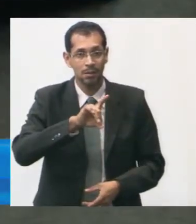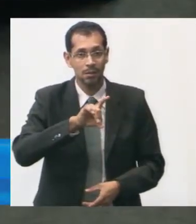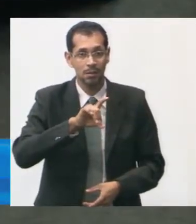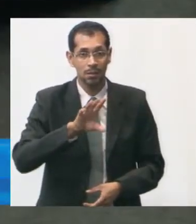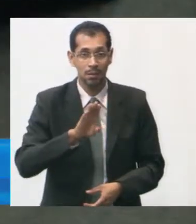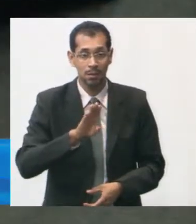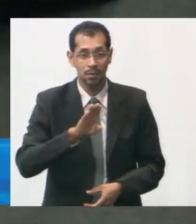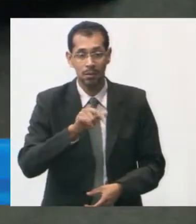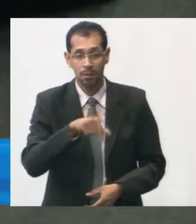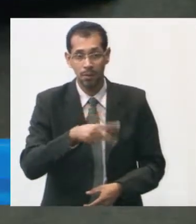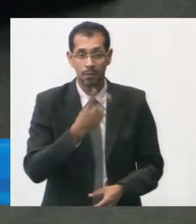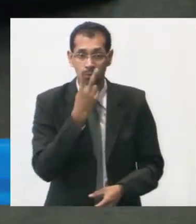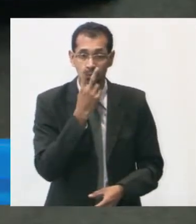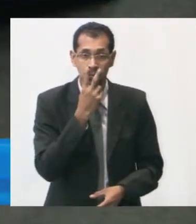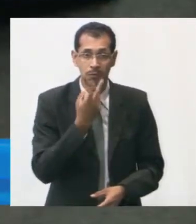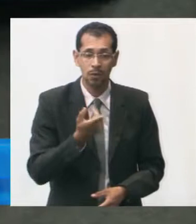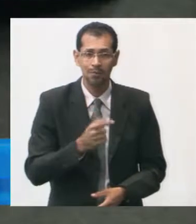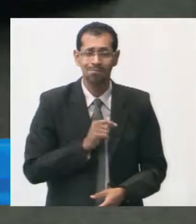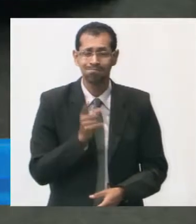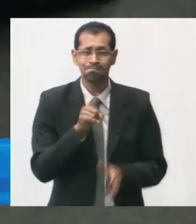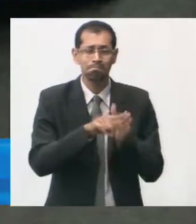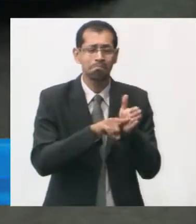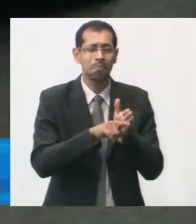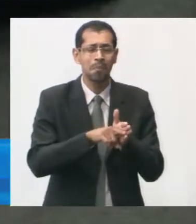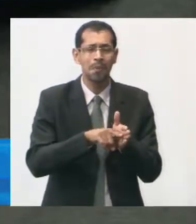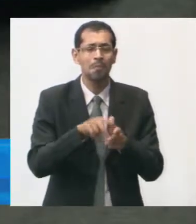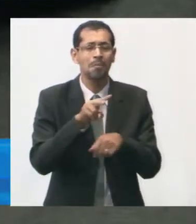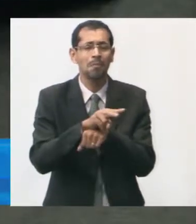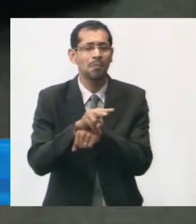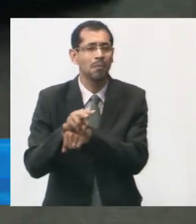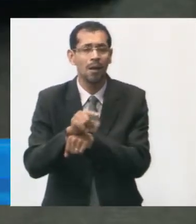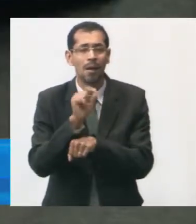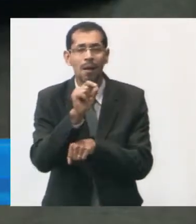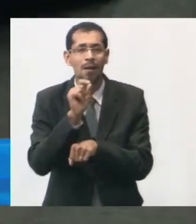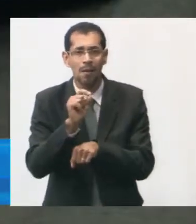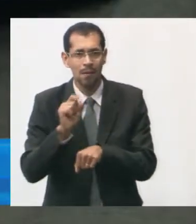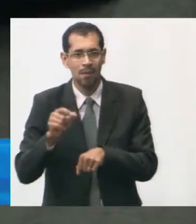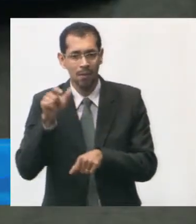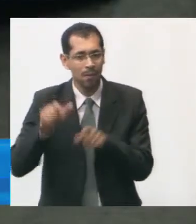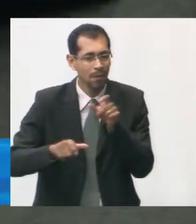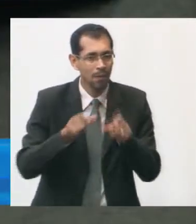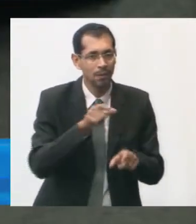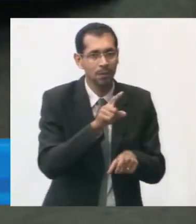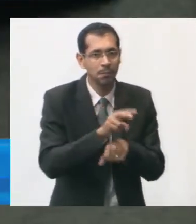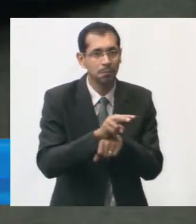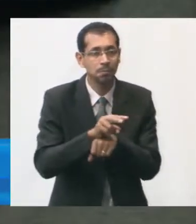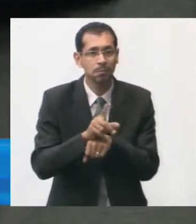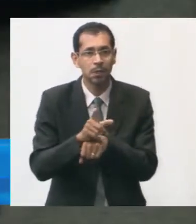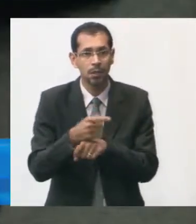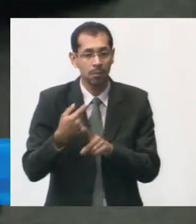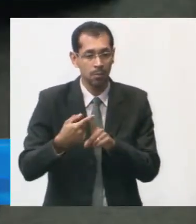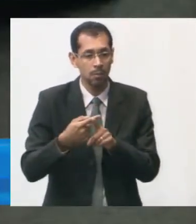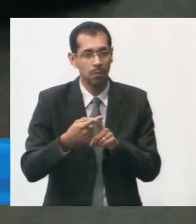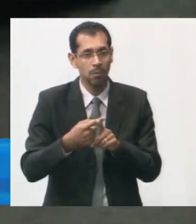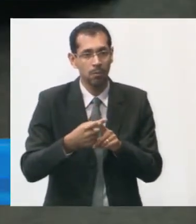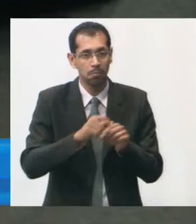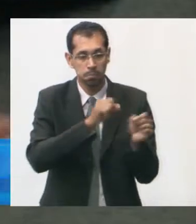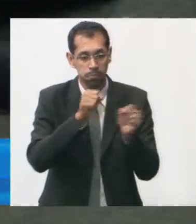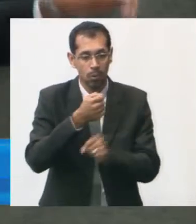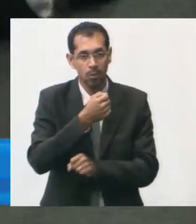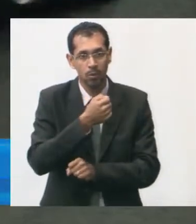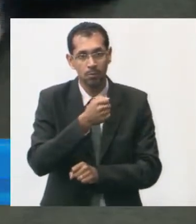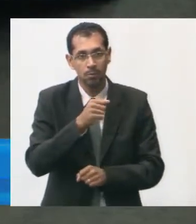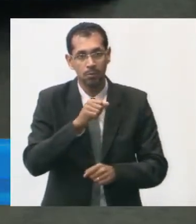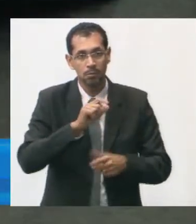quem fiscaliza, quem está por trás, porque o Poder Legislativo Municipal é um poder que trabalha. Estamos aqui